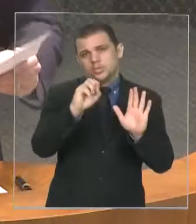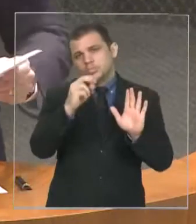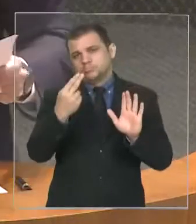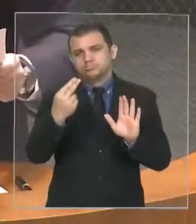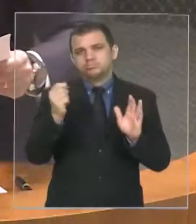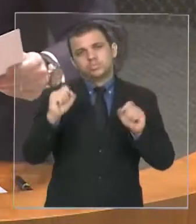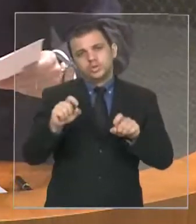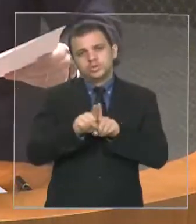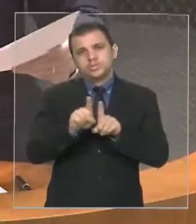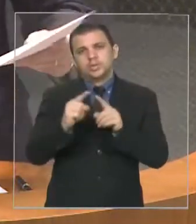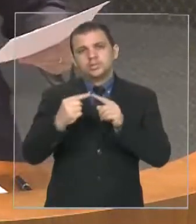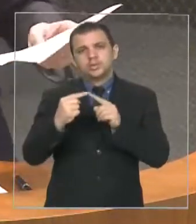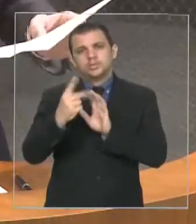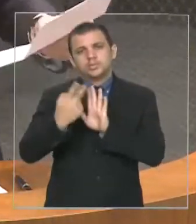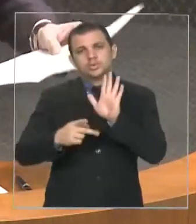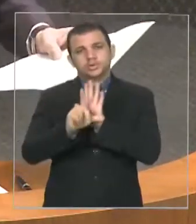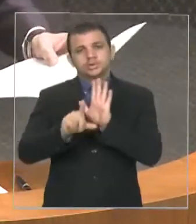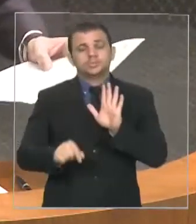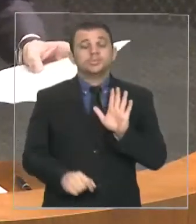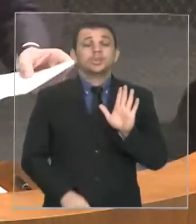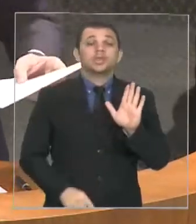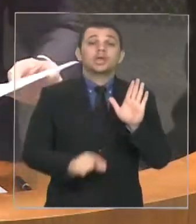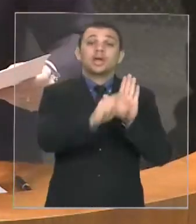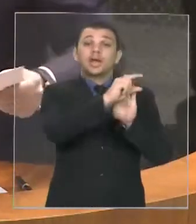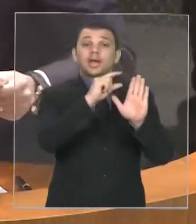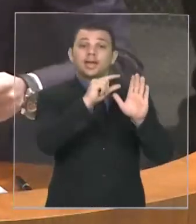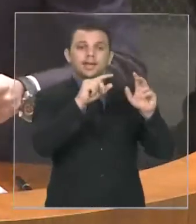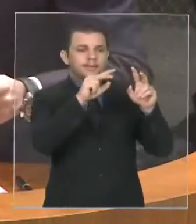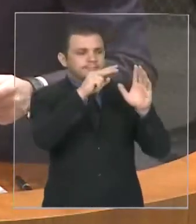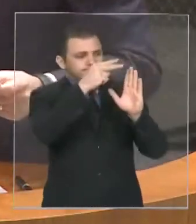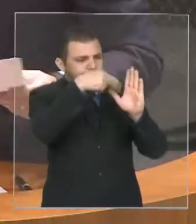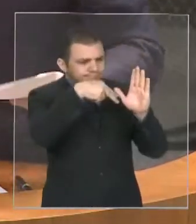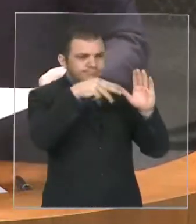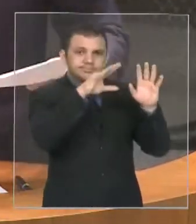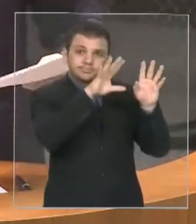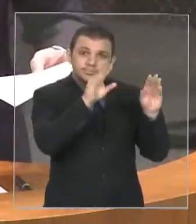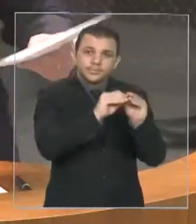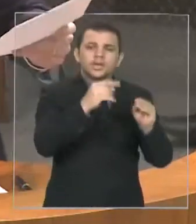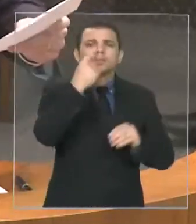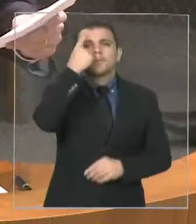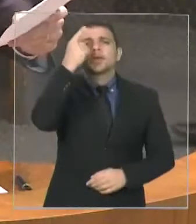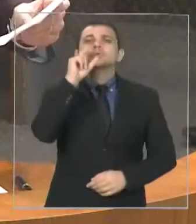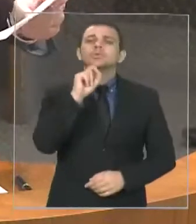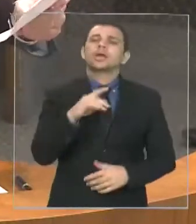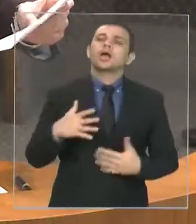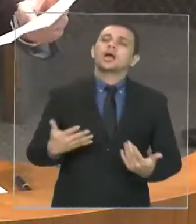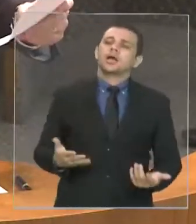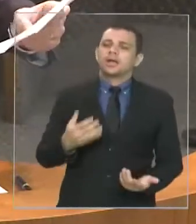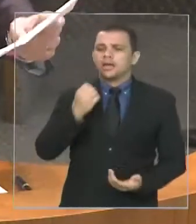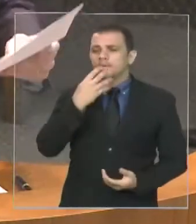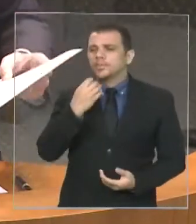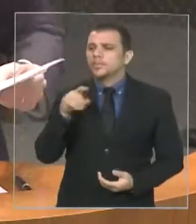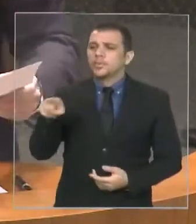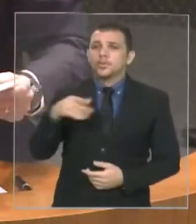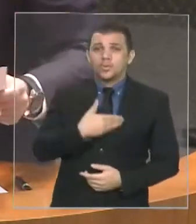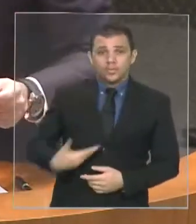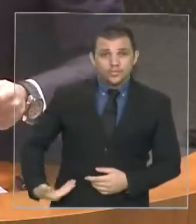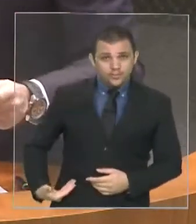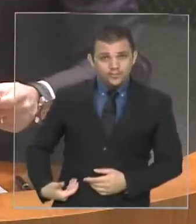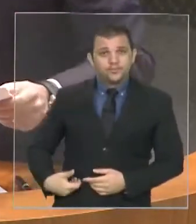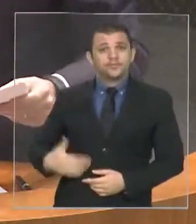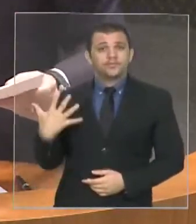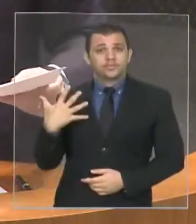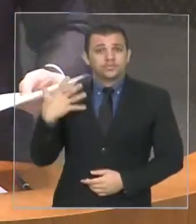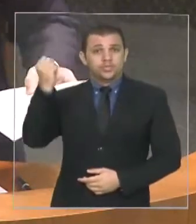O leigo que lê isso, ele vai achar o quê? Ele vai achar que o governo comunista está dando anistia de débitos para os micro